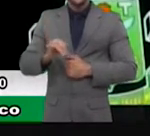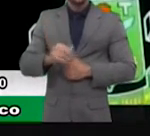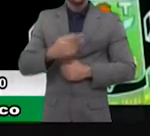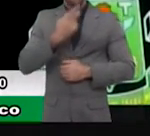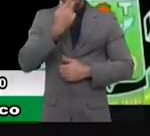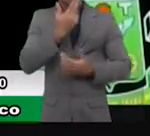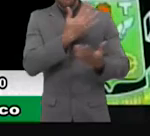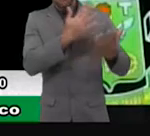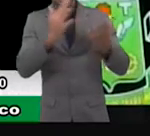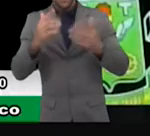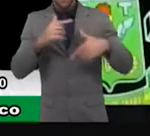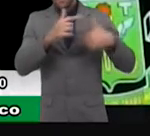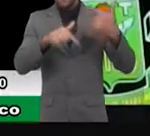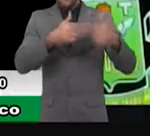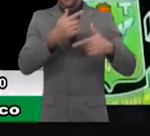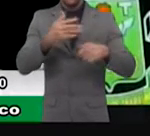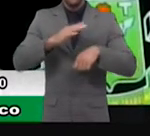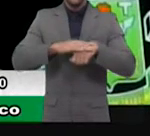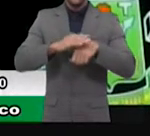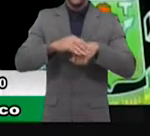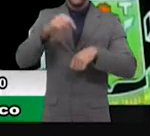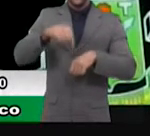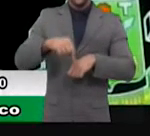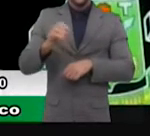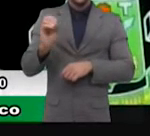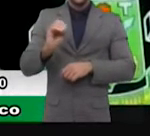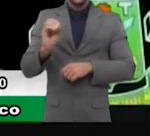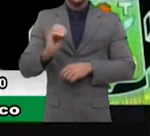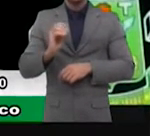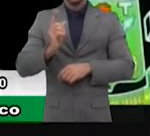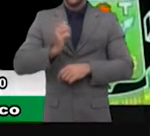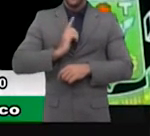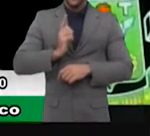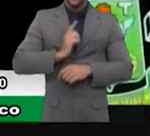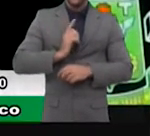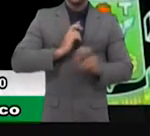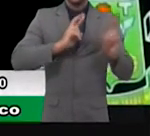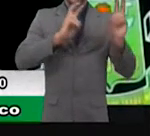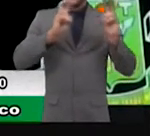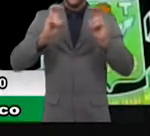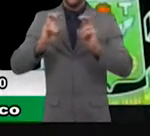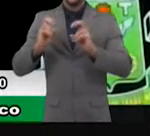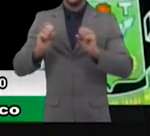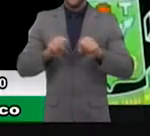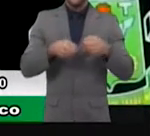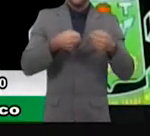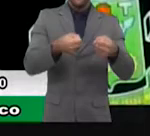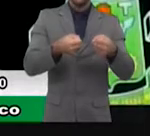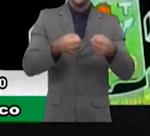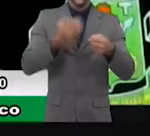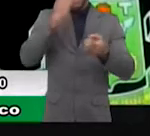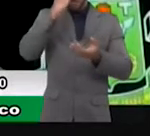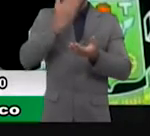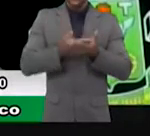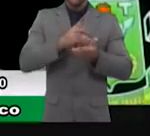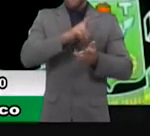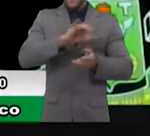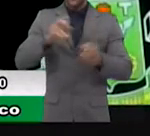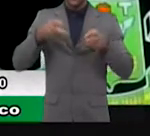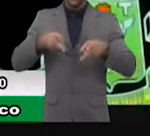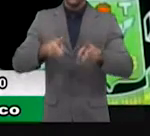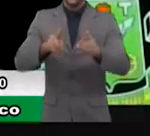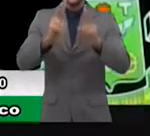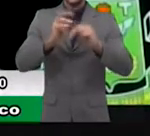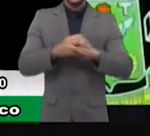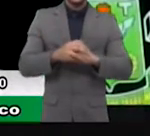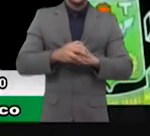cidade. Vossa Excelência tem algumas causas nobres que Vossa Excelência defende e com certeza continuará defendendo. E aí que possamos